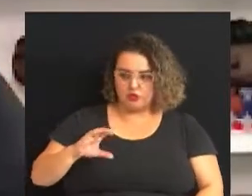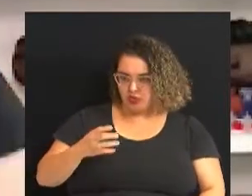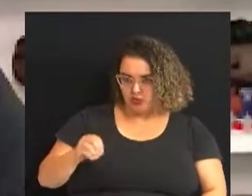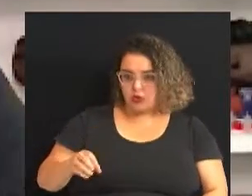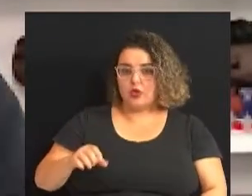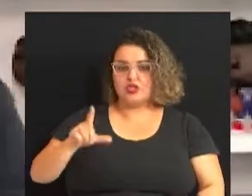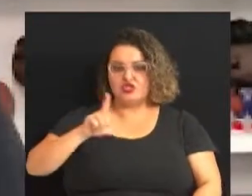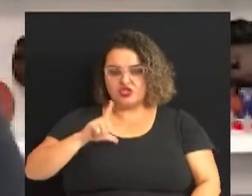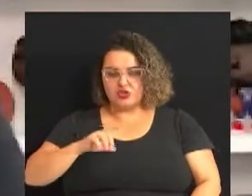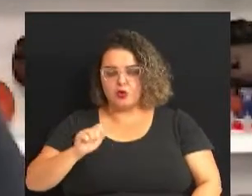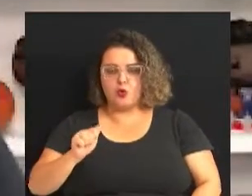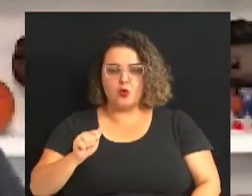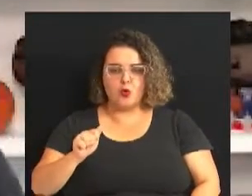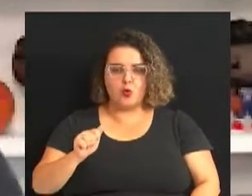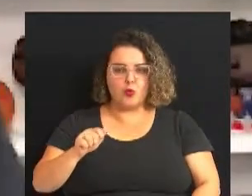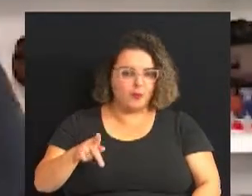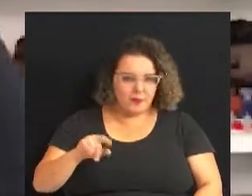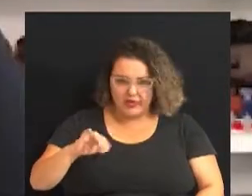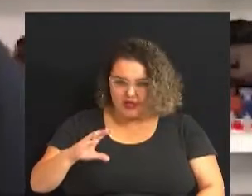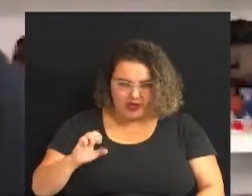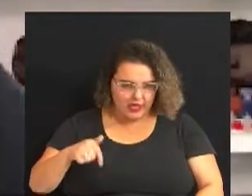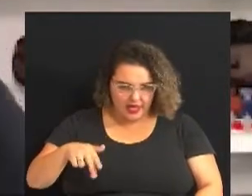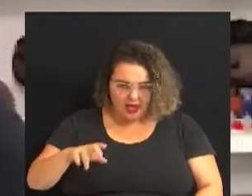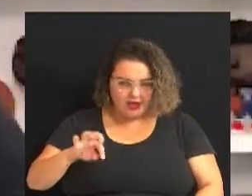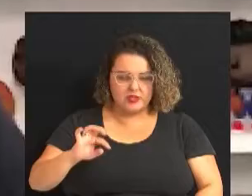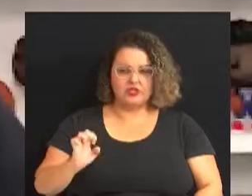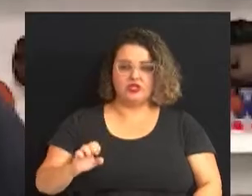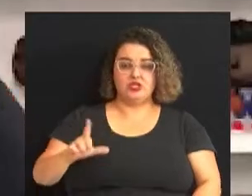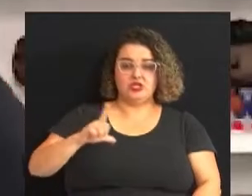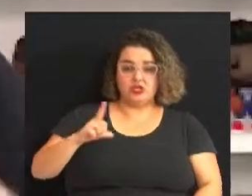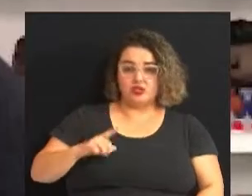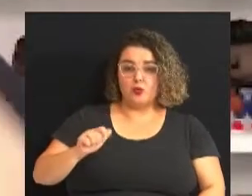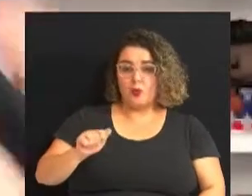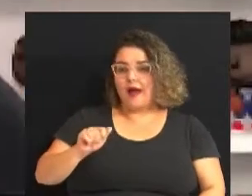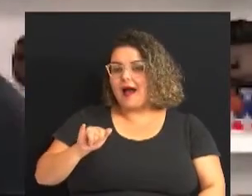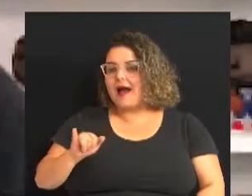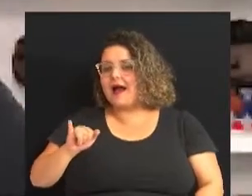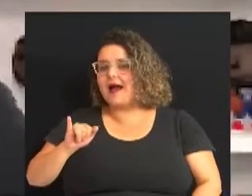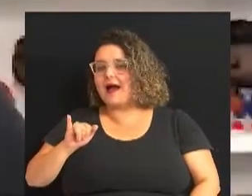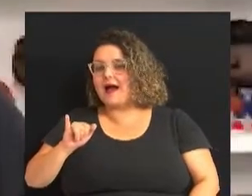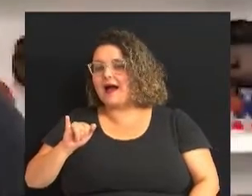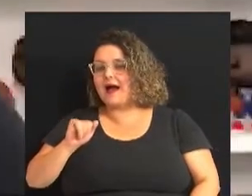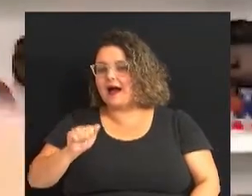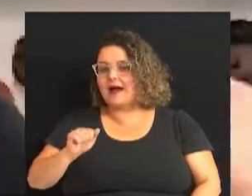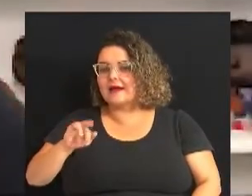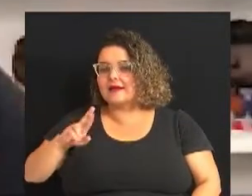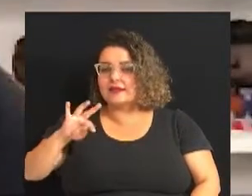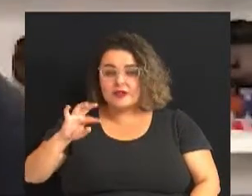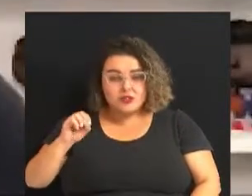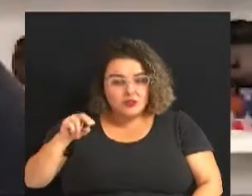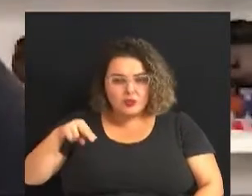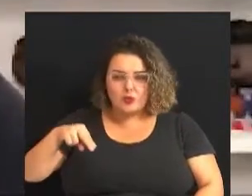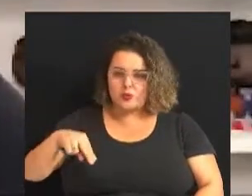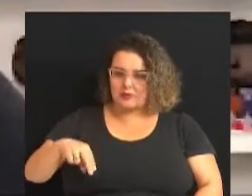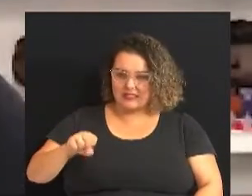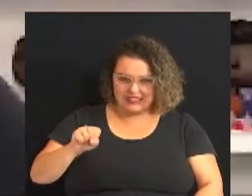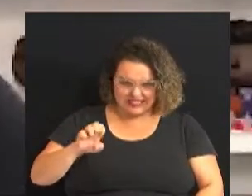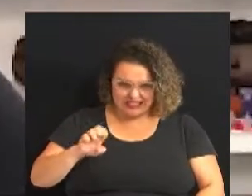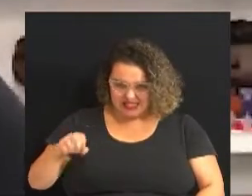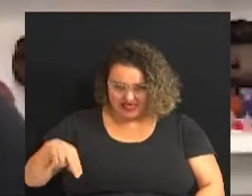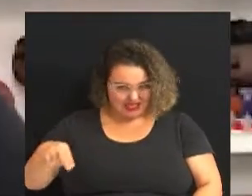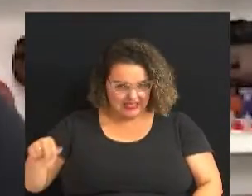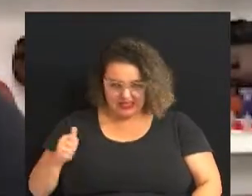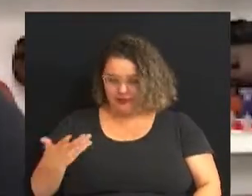cara que fazia você acordar cedo, tinha um brasileiro ali para você torcer. E mesmo assim, cara, a gente tem alguns exemplos, eu vou te